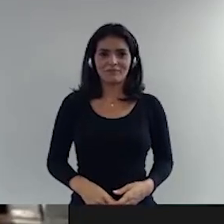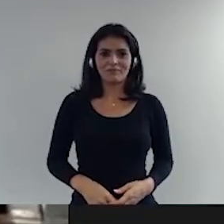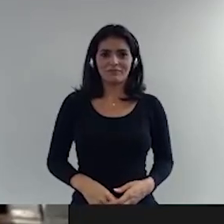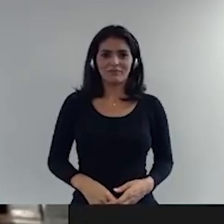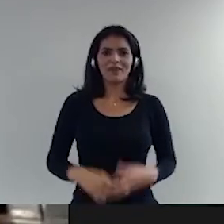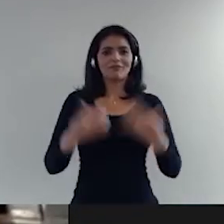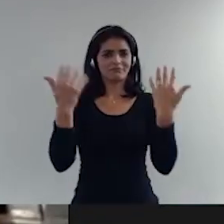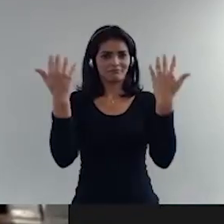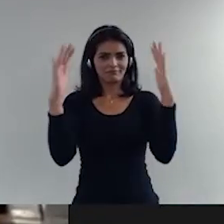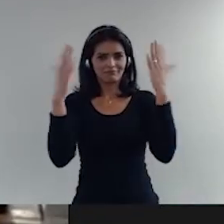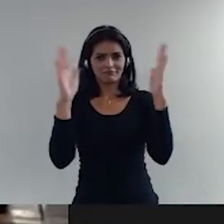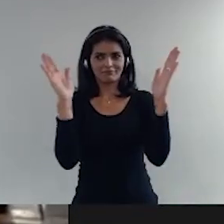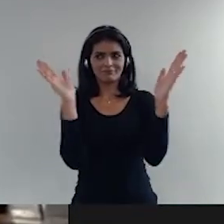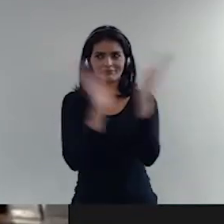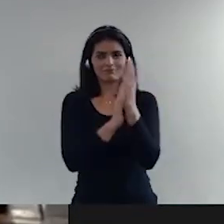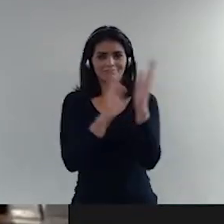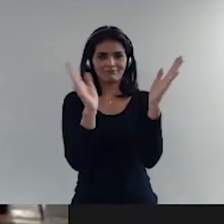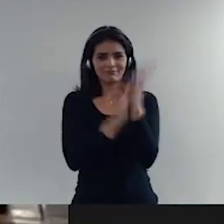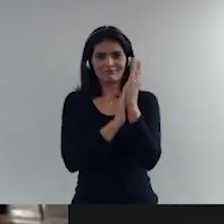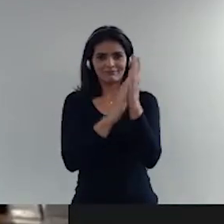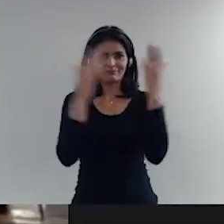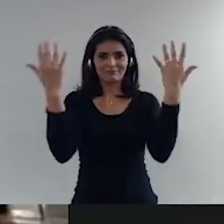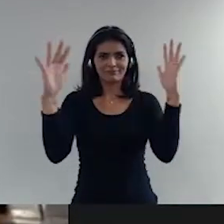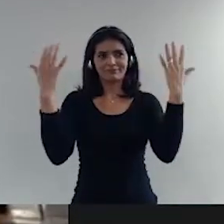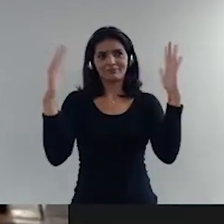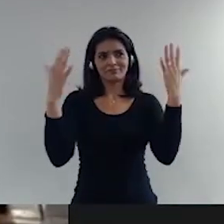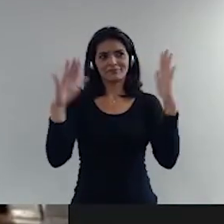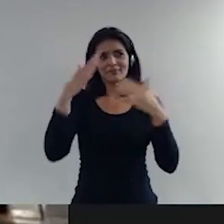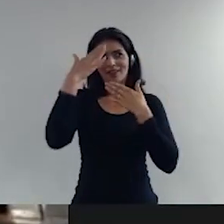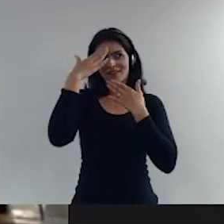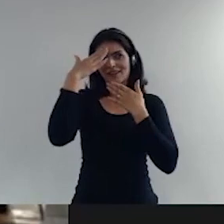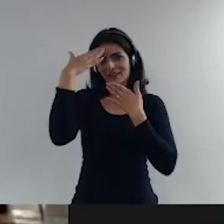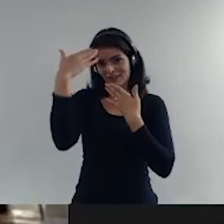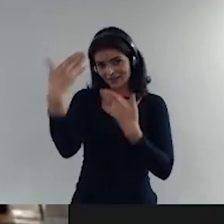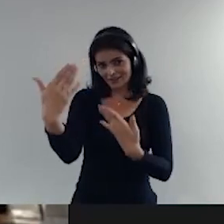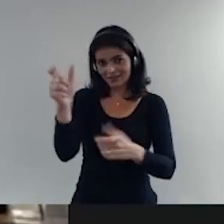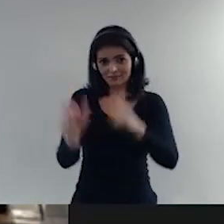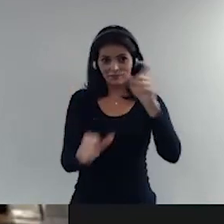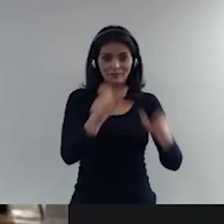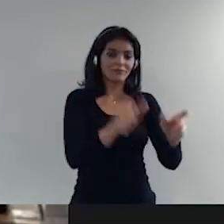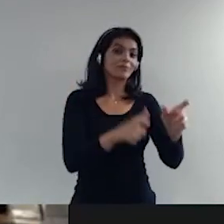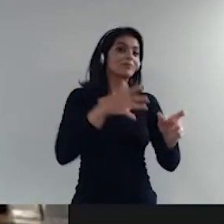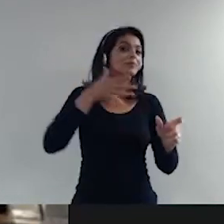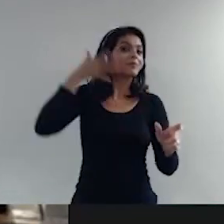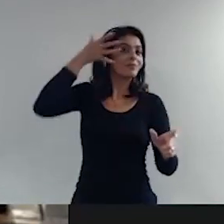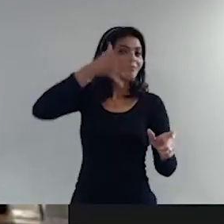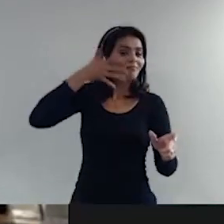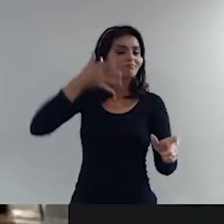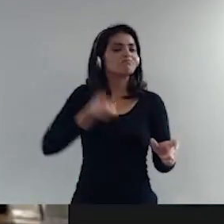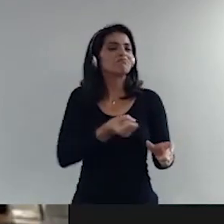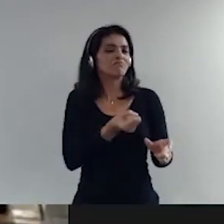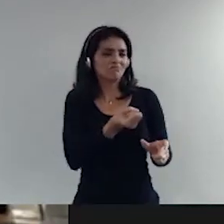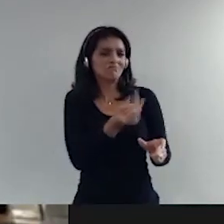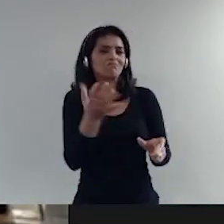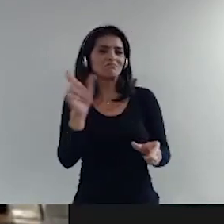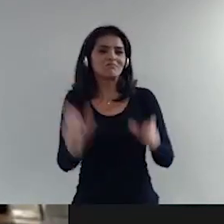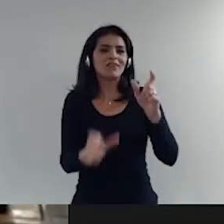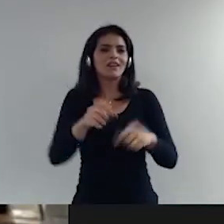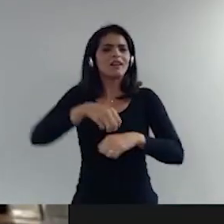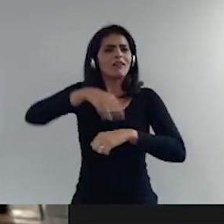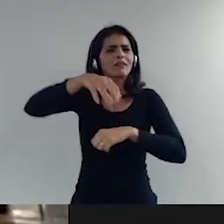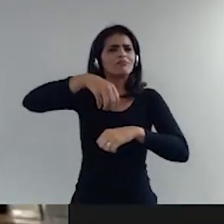aqui parabenizar, agradecer demais mesmo aos expositores, que muito contribuíram com